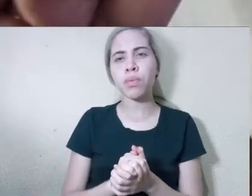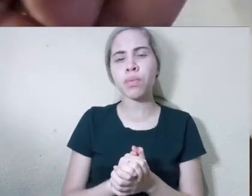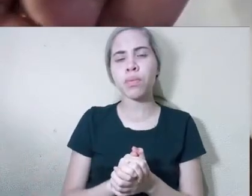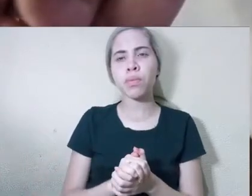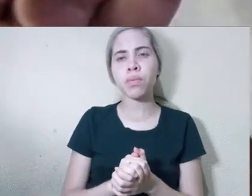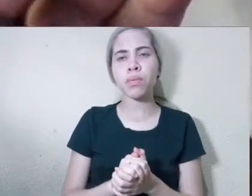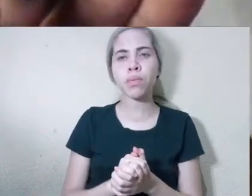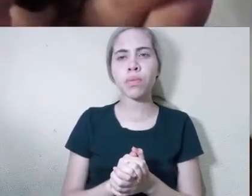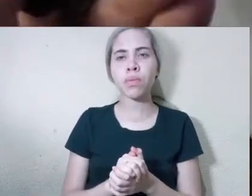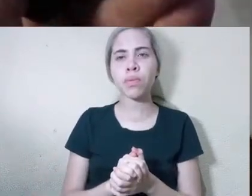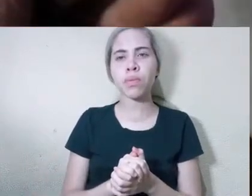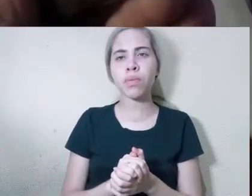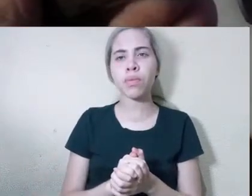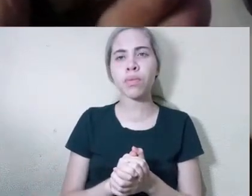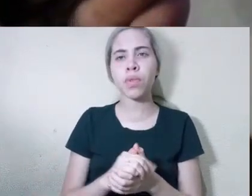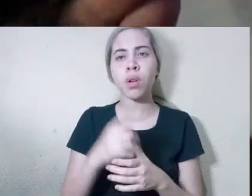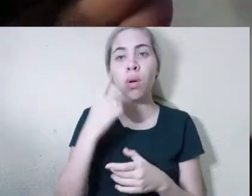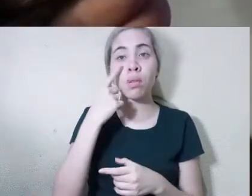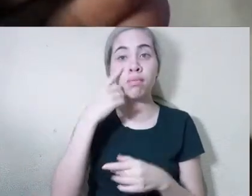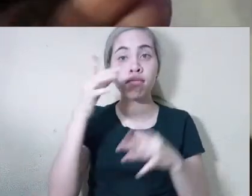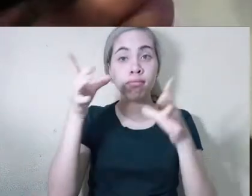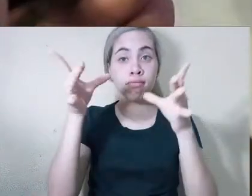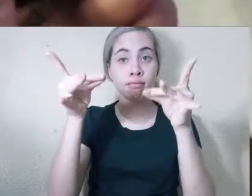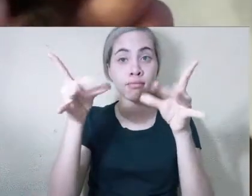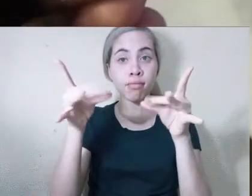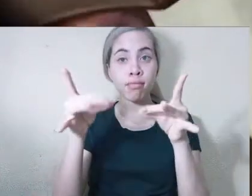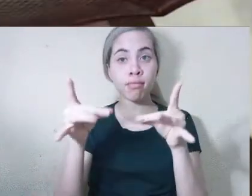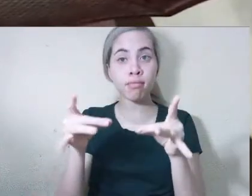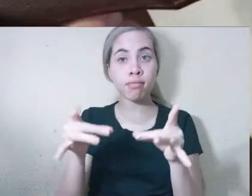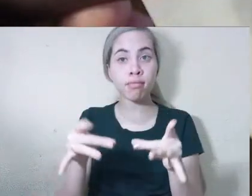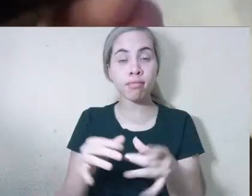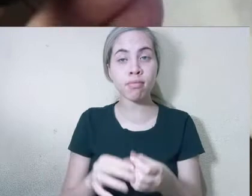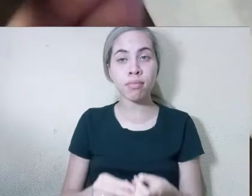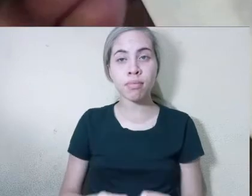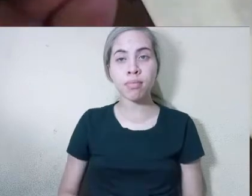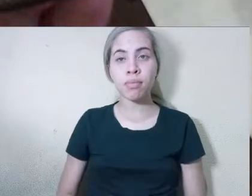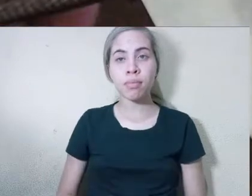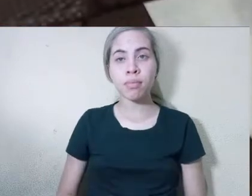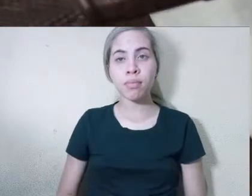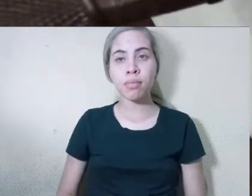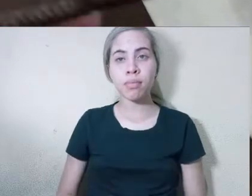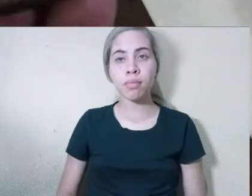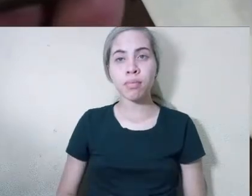Ó, cacetinada, bonita.